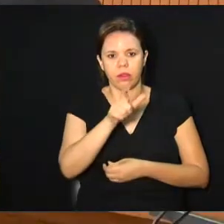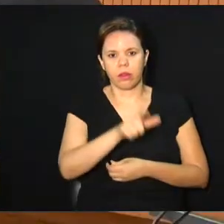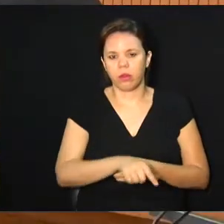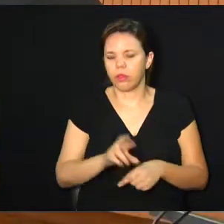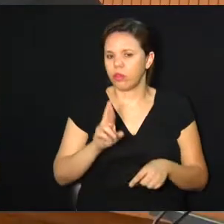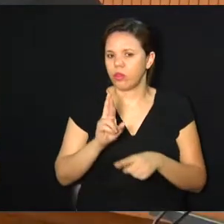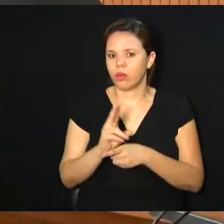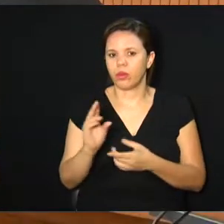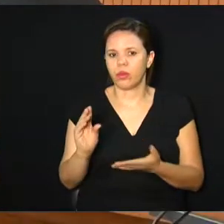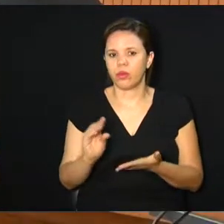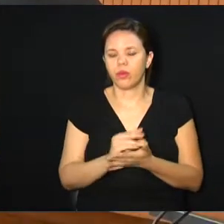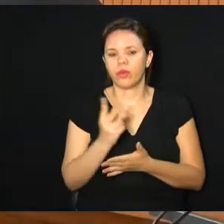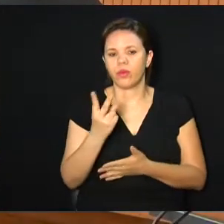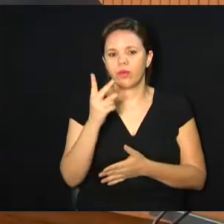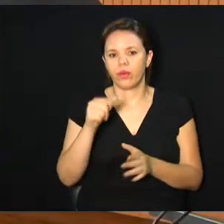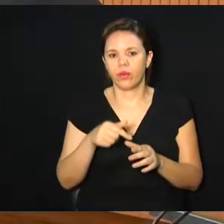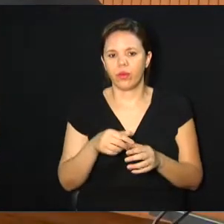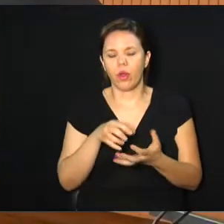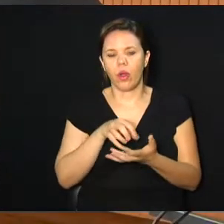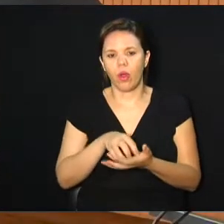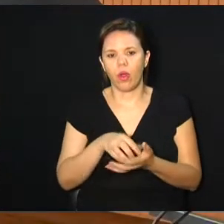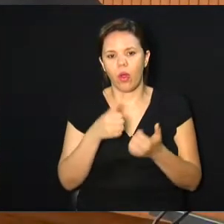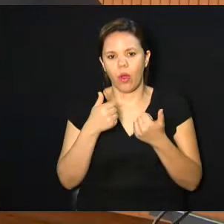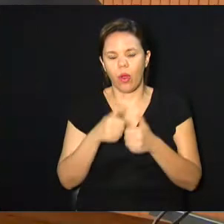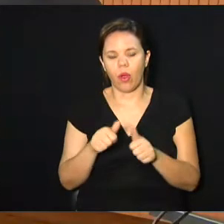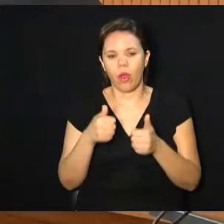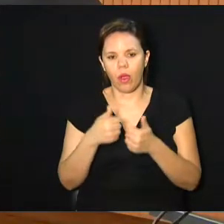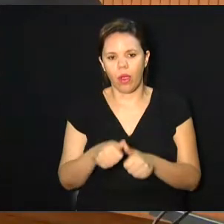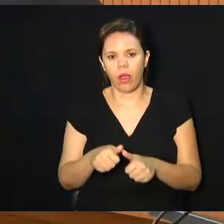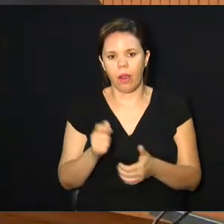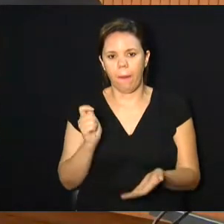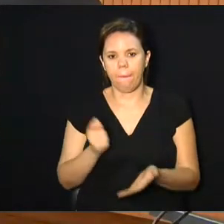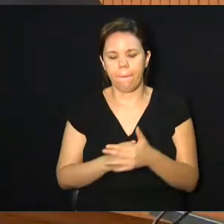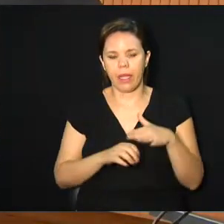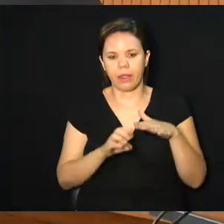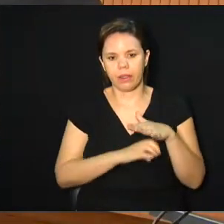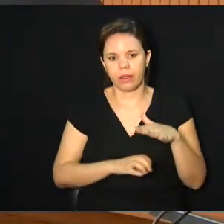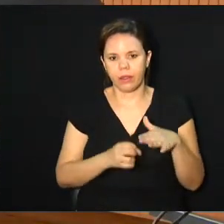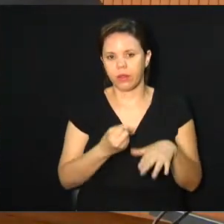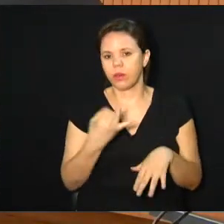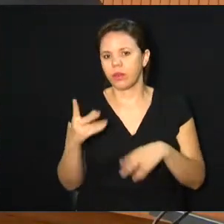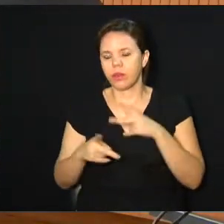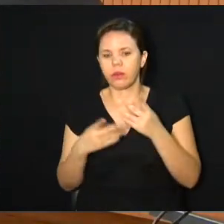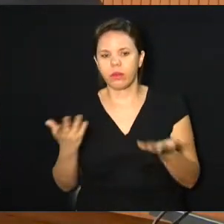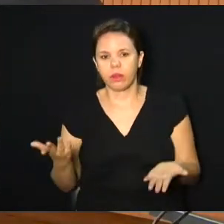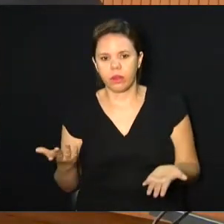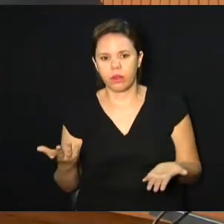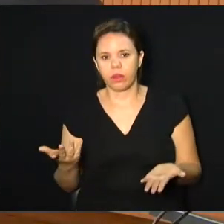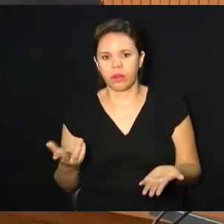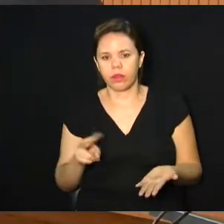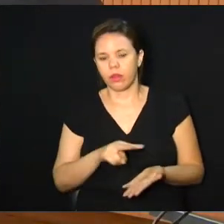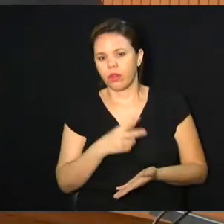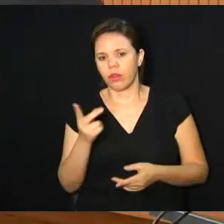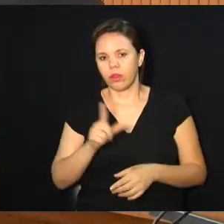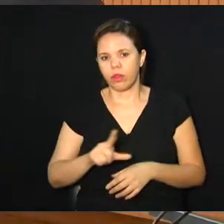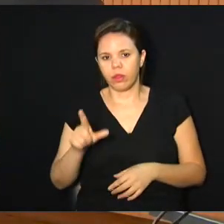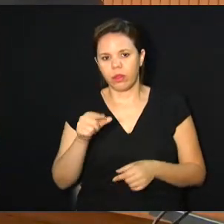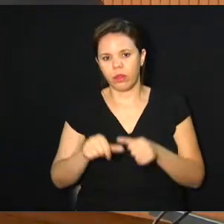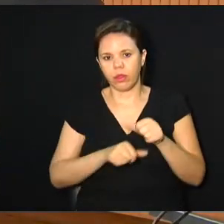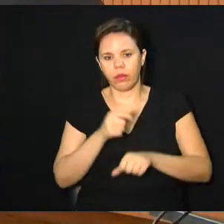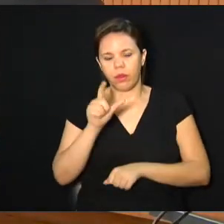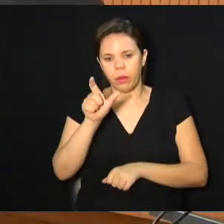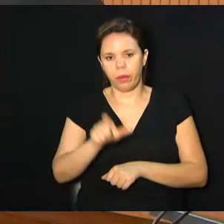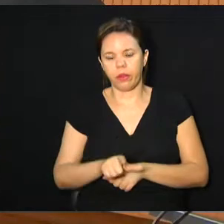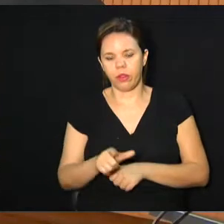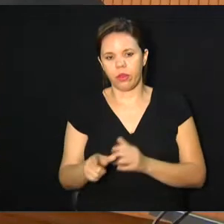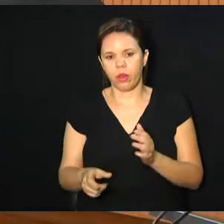representa um custo, mas quando os órgãos de transportes estabelecem um pagamento para a empresa baseado em passageiro, eles contrariam a lógica e transformam a pessoa num custo.